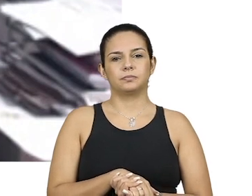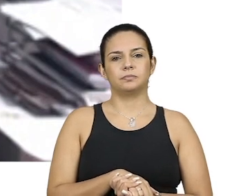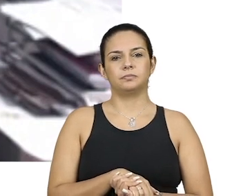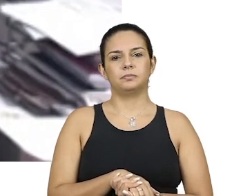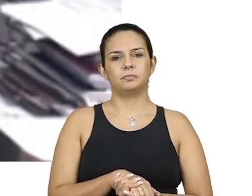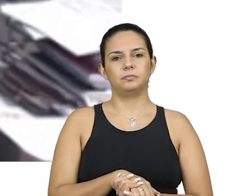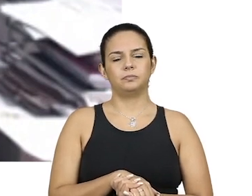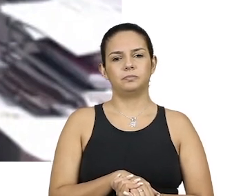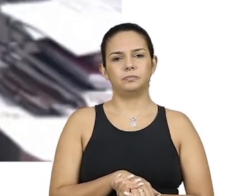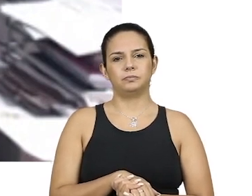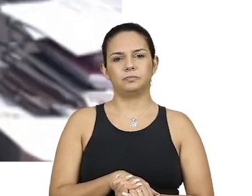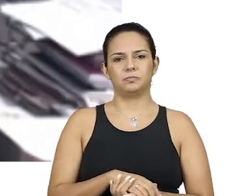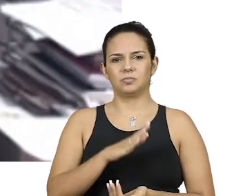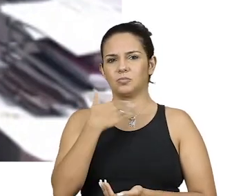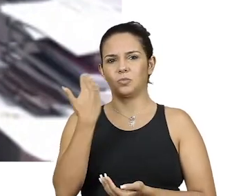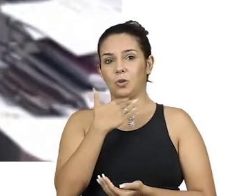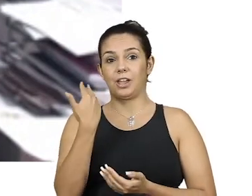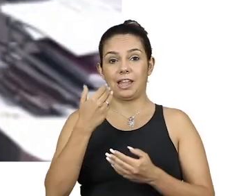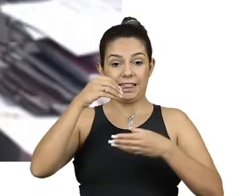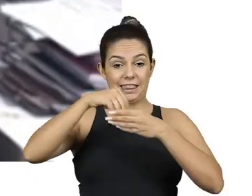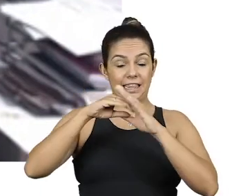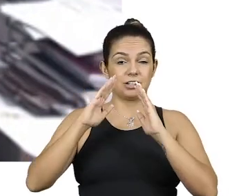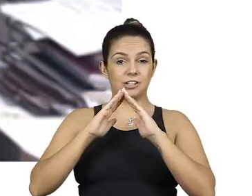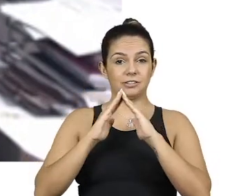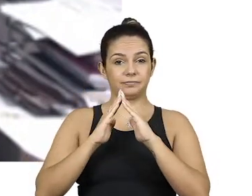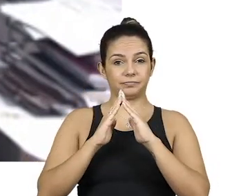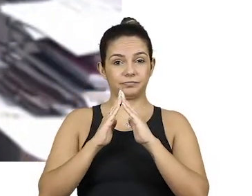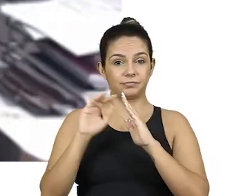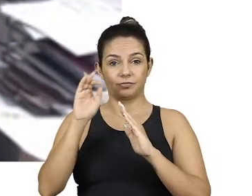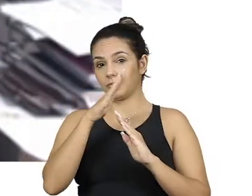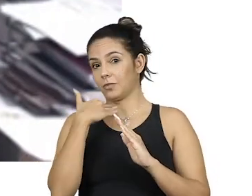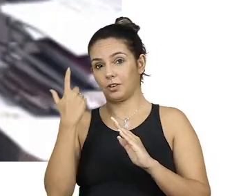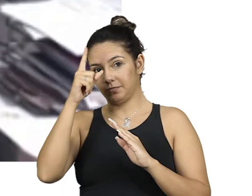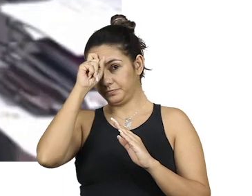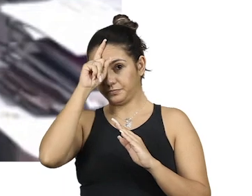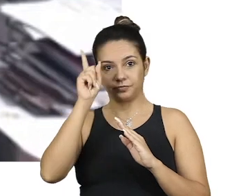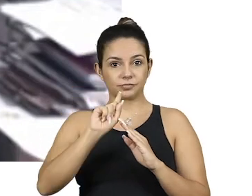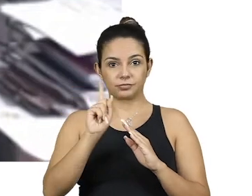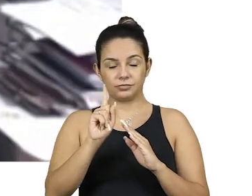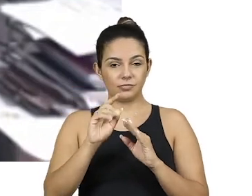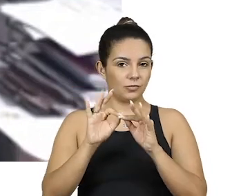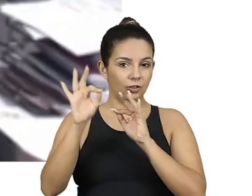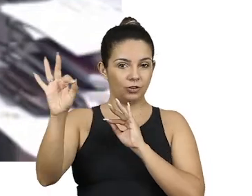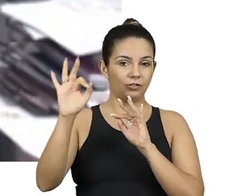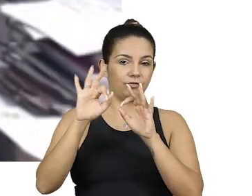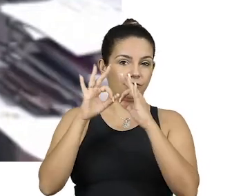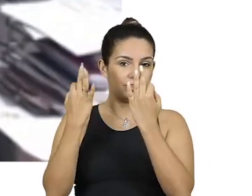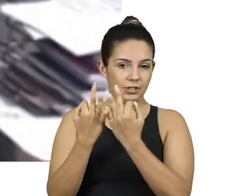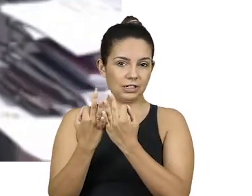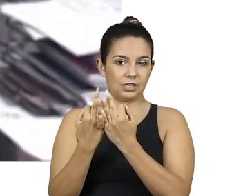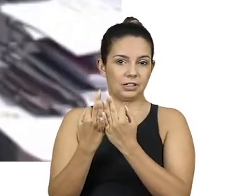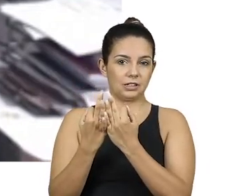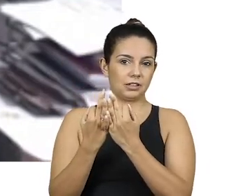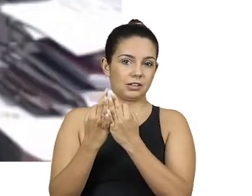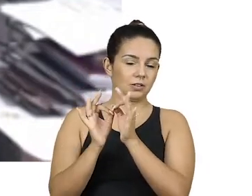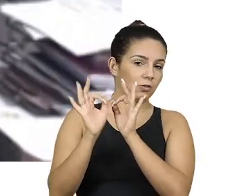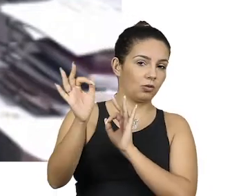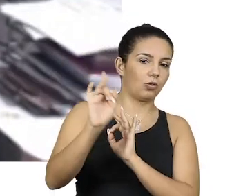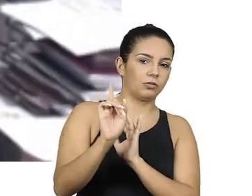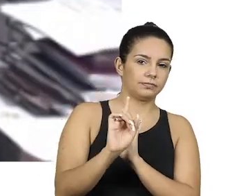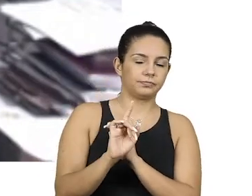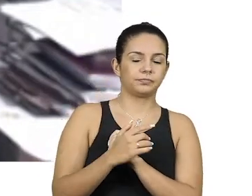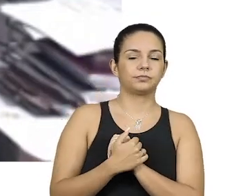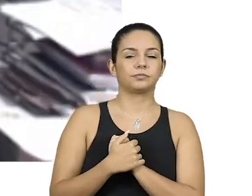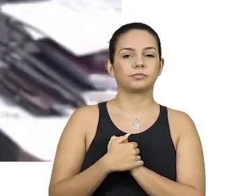num tempo em que se morria em casa, não se morria no hospital, longe dos parentes, longe de tudo.